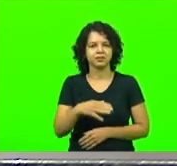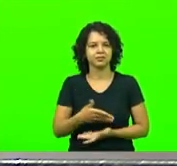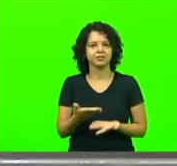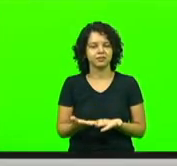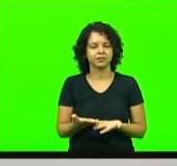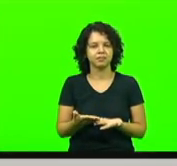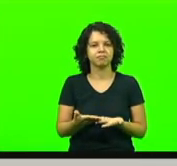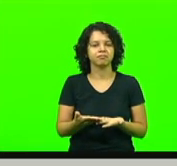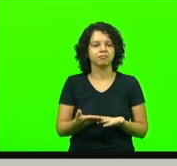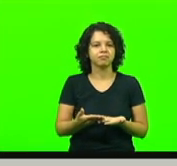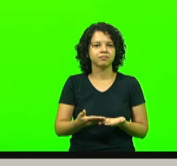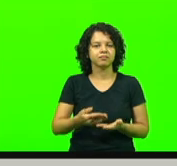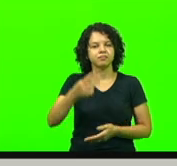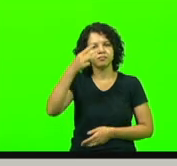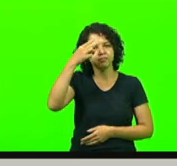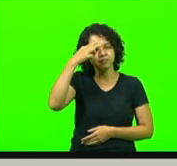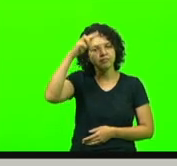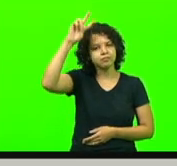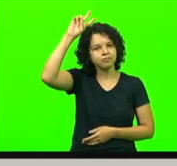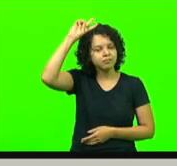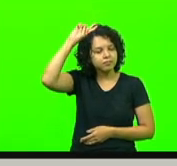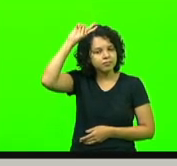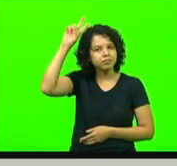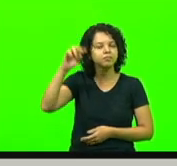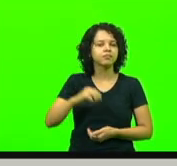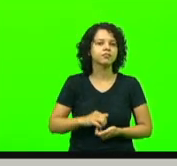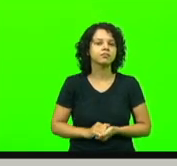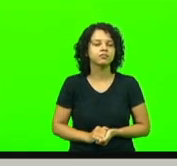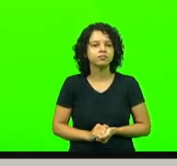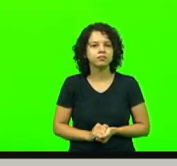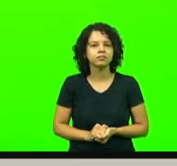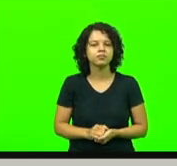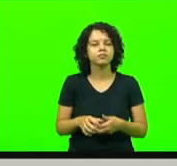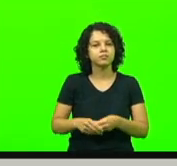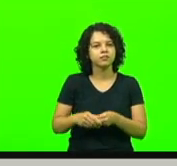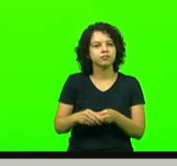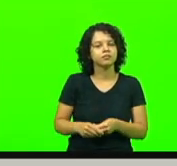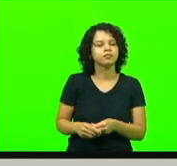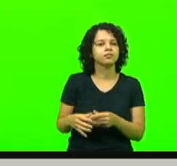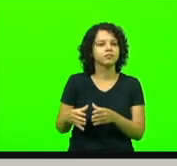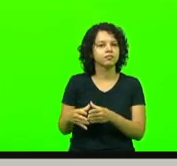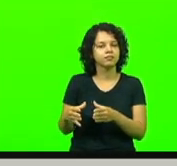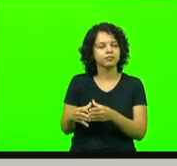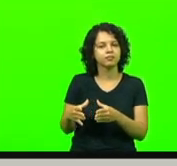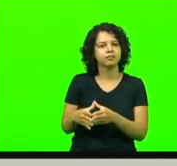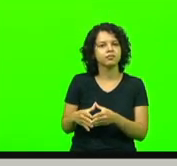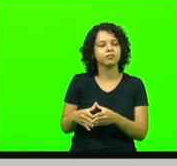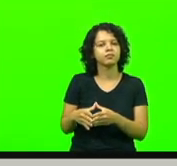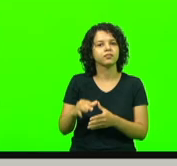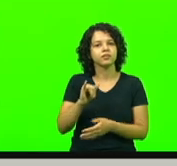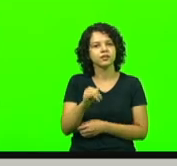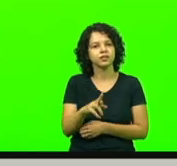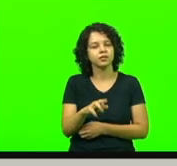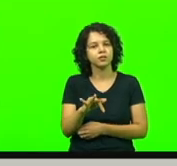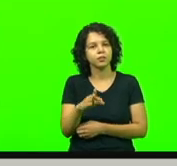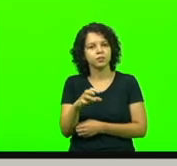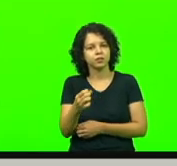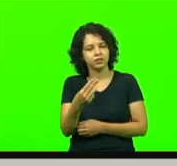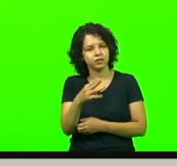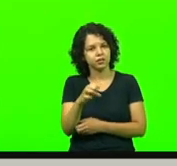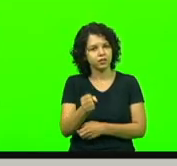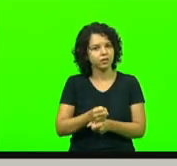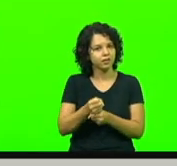Caropreso, cumprimentando o presidente da Associação Desportiva Jaraguá pelos 30 anos da referida entidade.